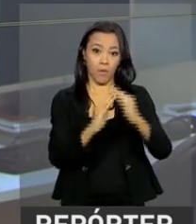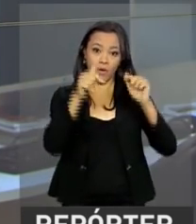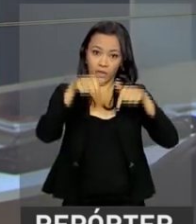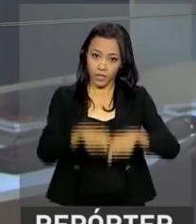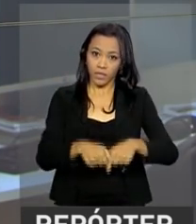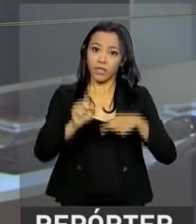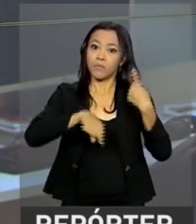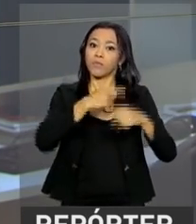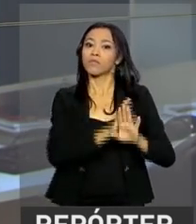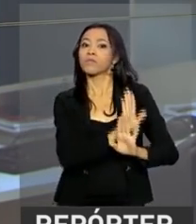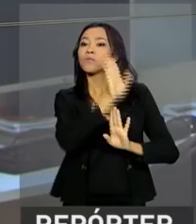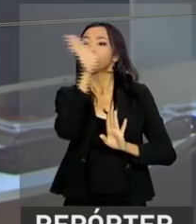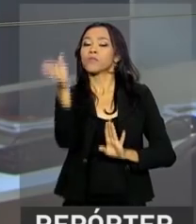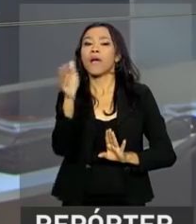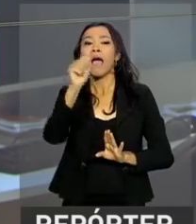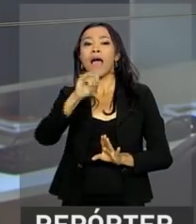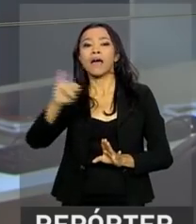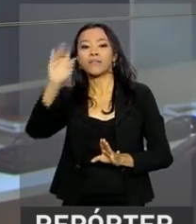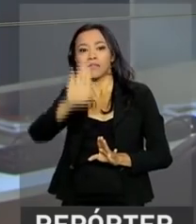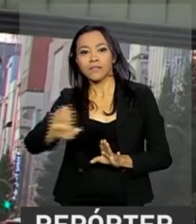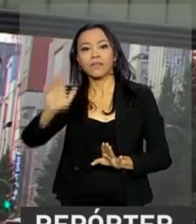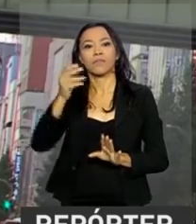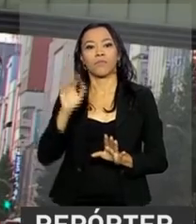em busca de novas oportunidades.